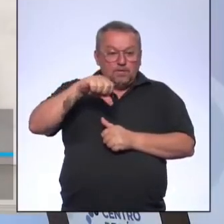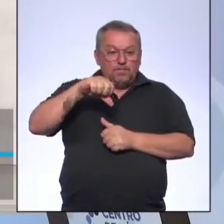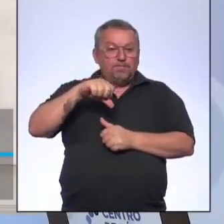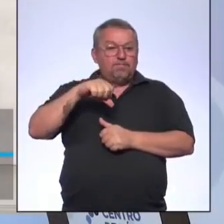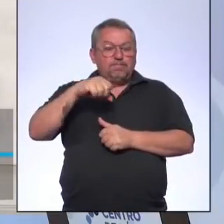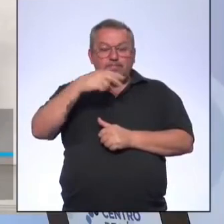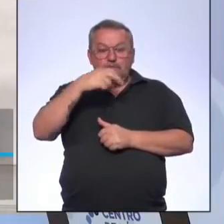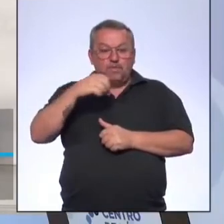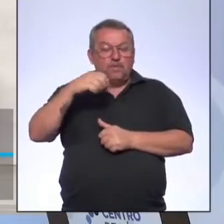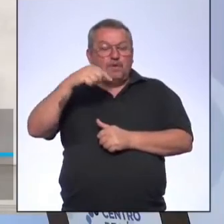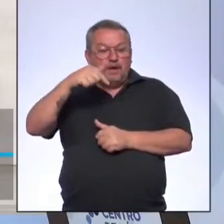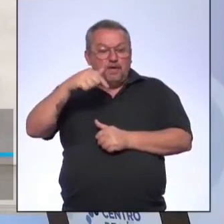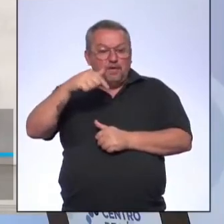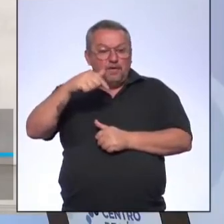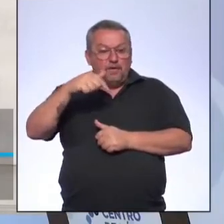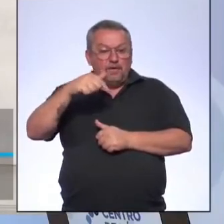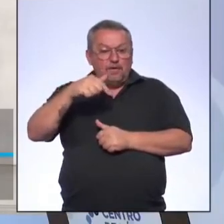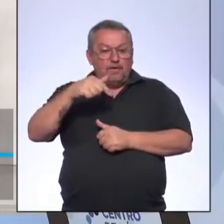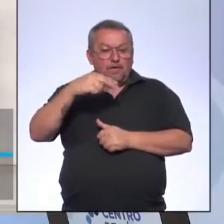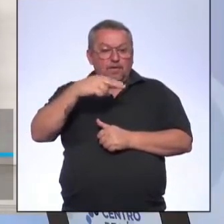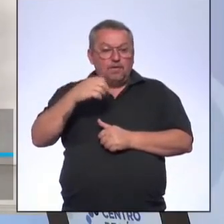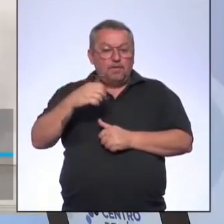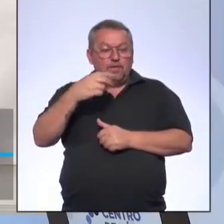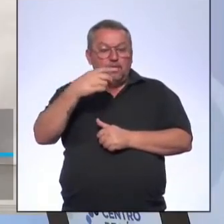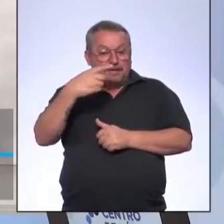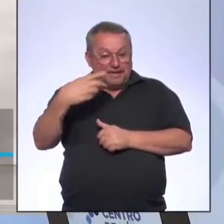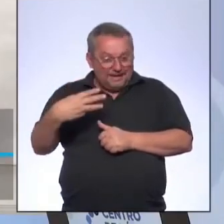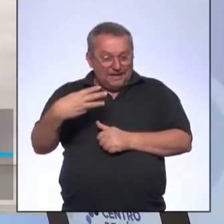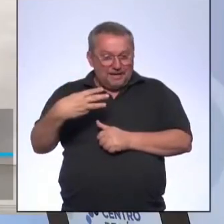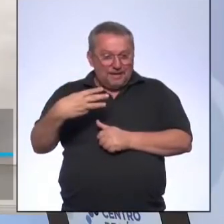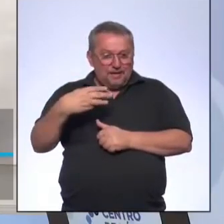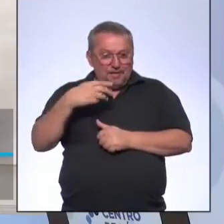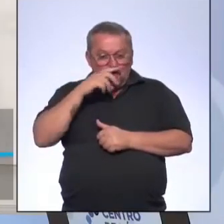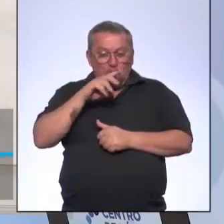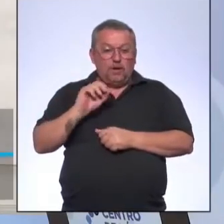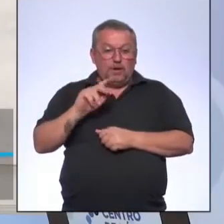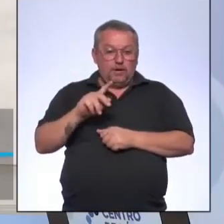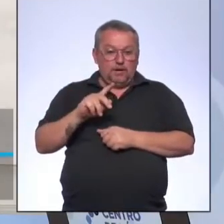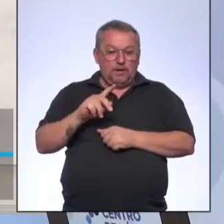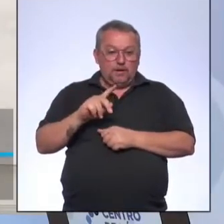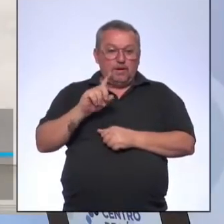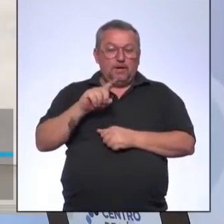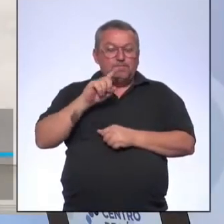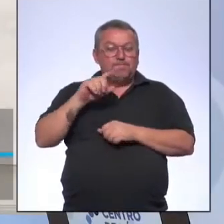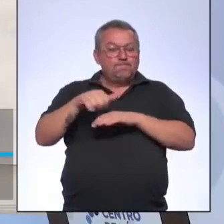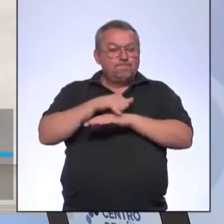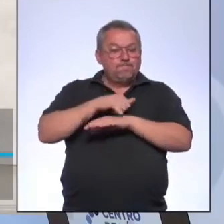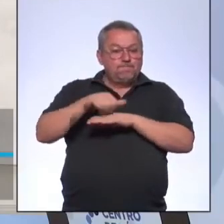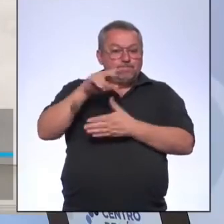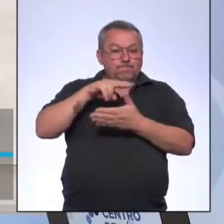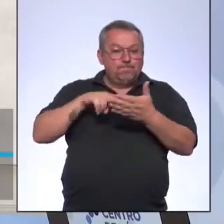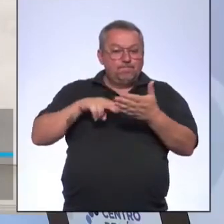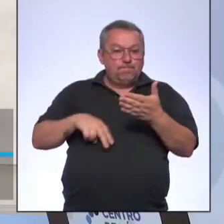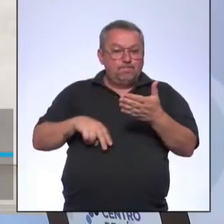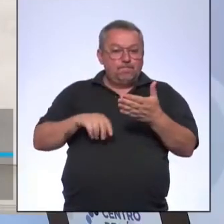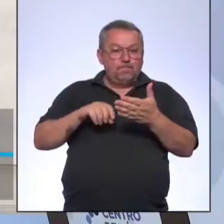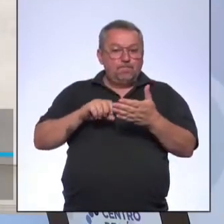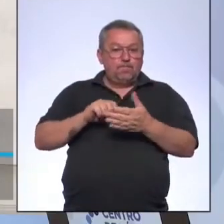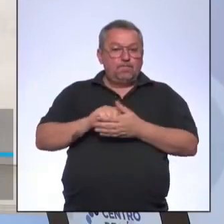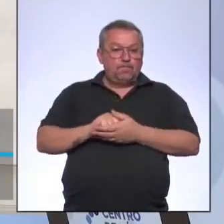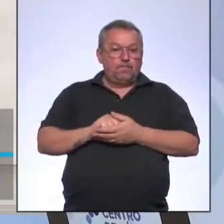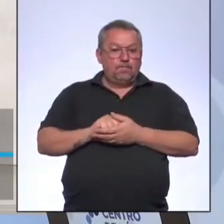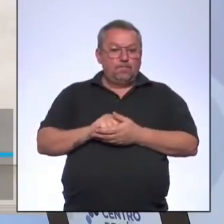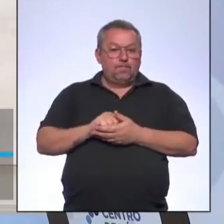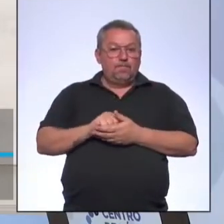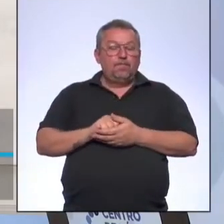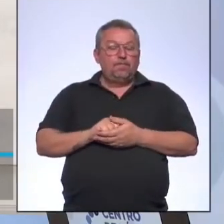assunto. 2007, tal assunto. 2013, tal assunto. Ok? Essa é a estratégia de leitura chamada skimming.